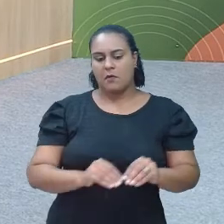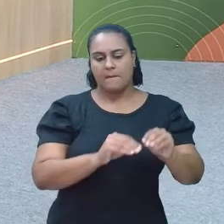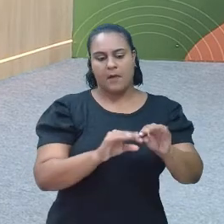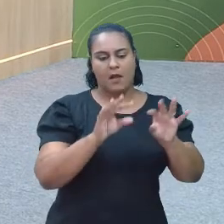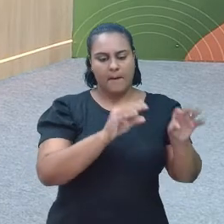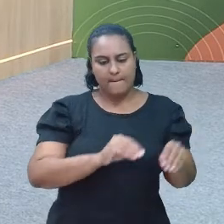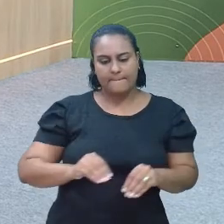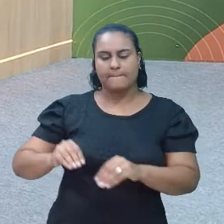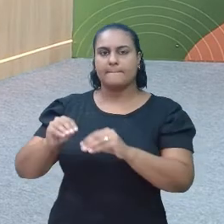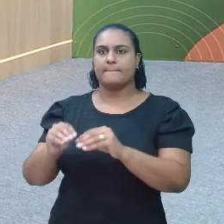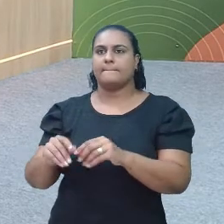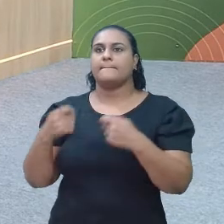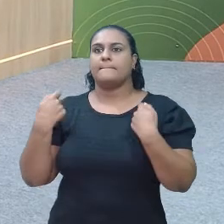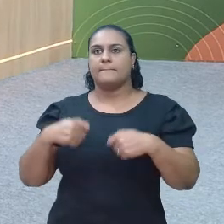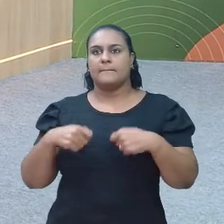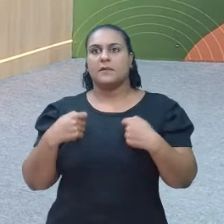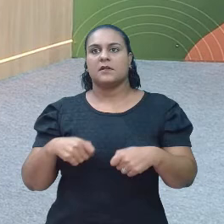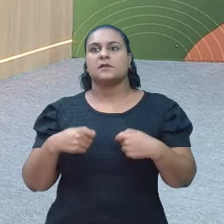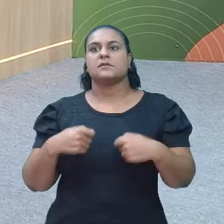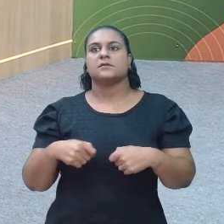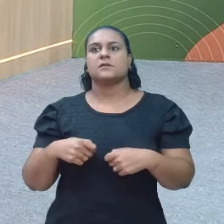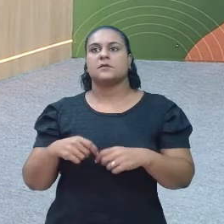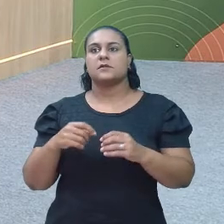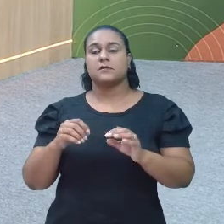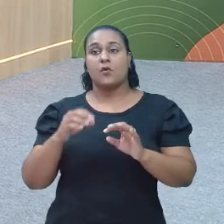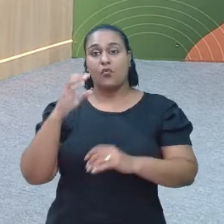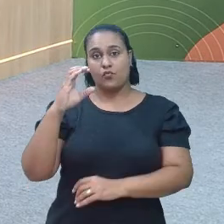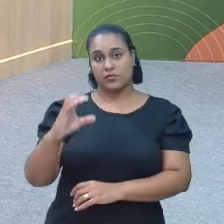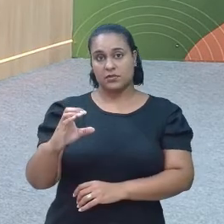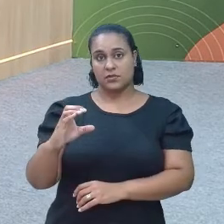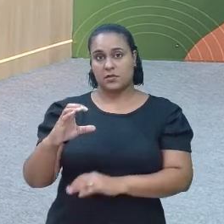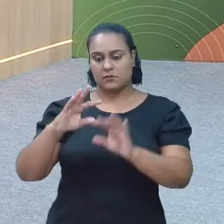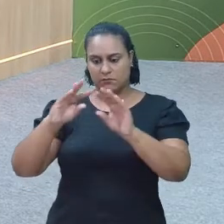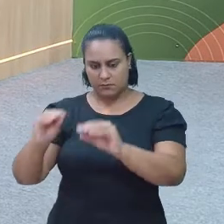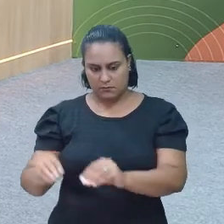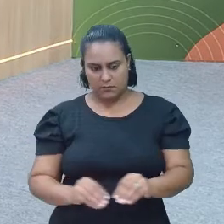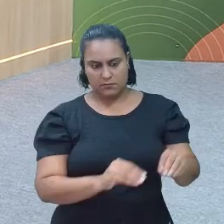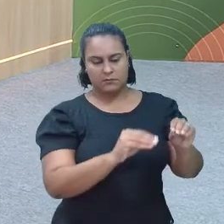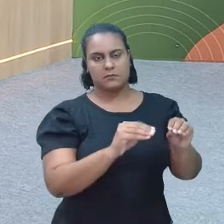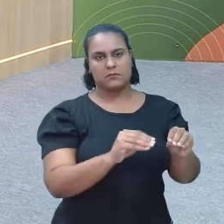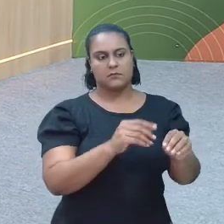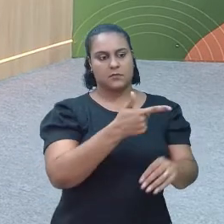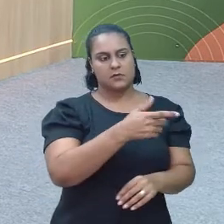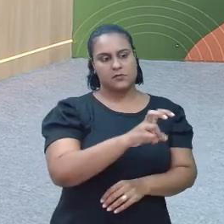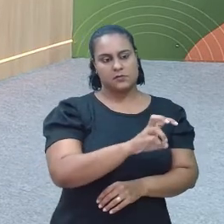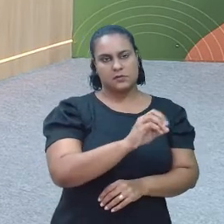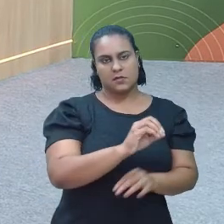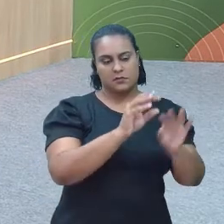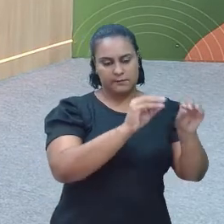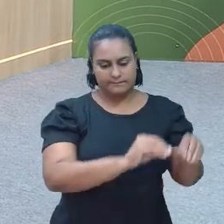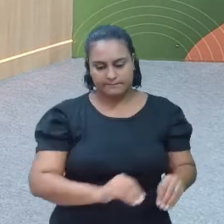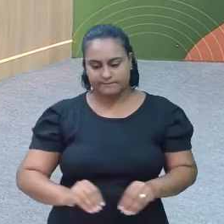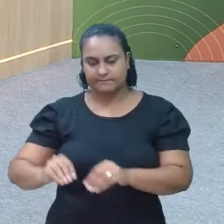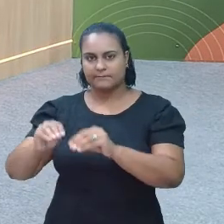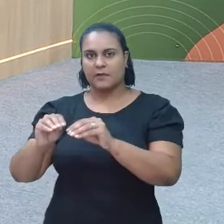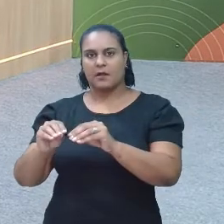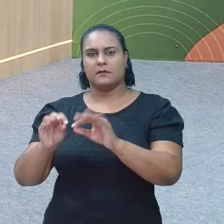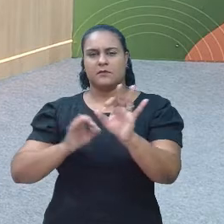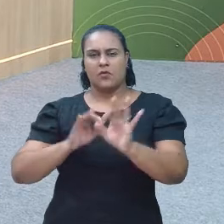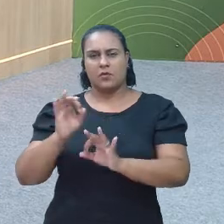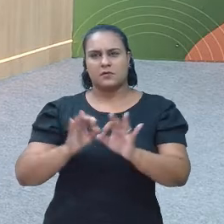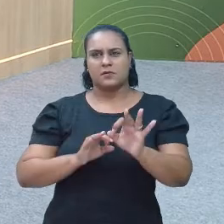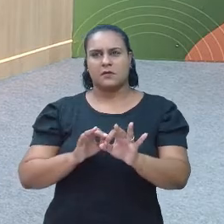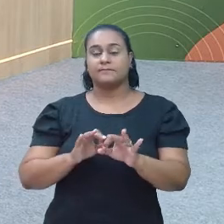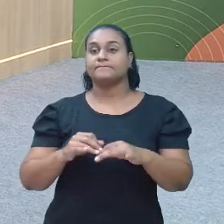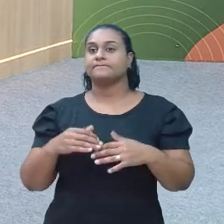realizada, né? Então, eu vou ter que passar, como eu disse anteriormente, o C para o lado de lá e o 250 para o lado de cá.